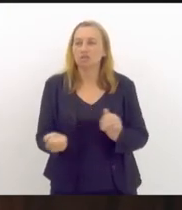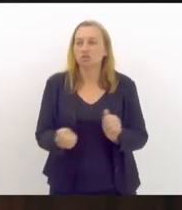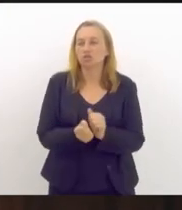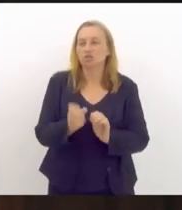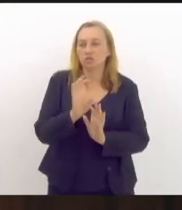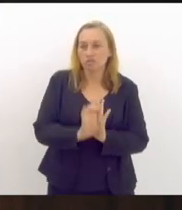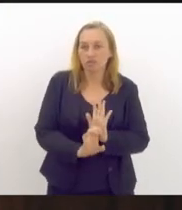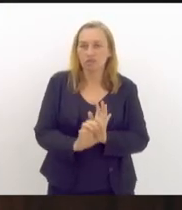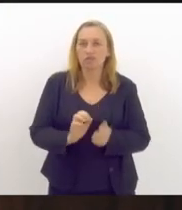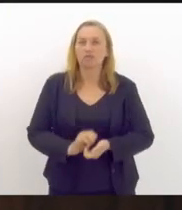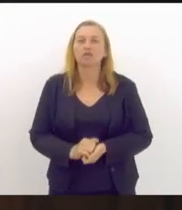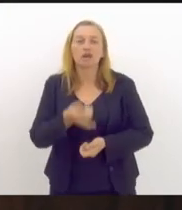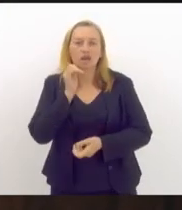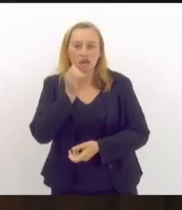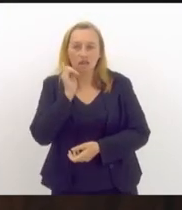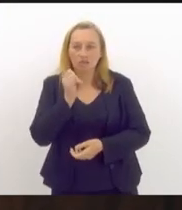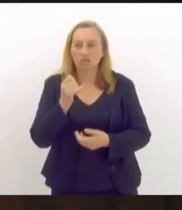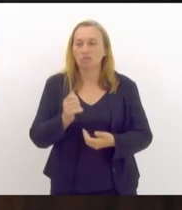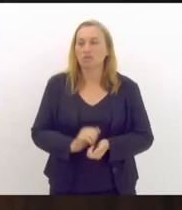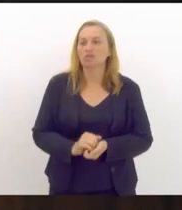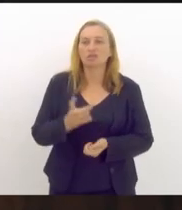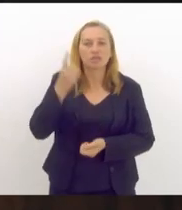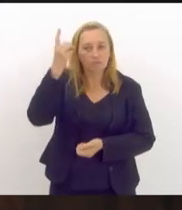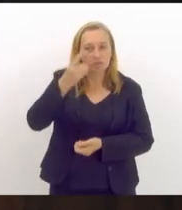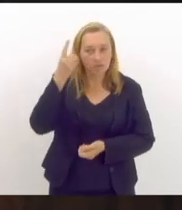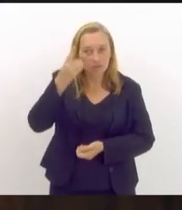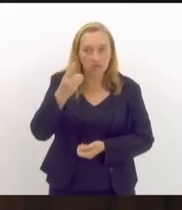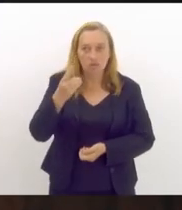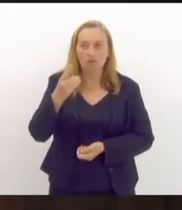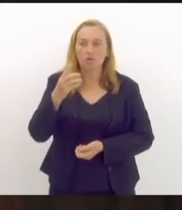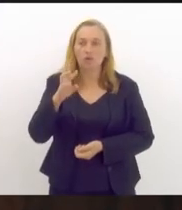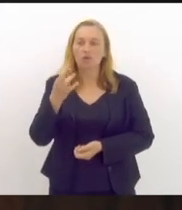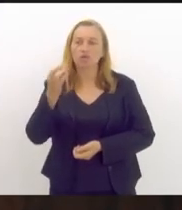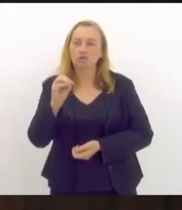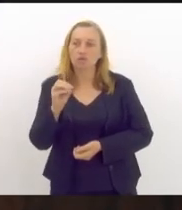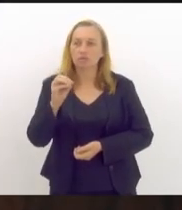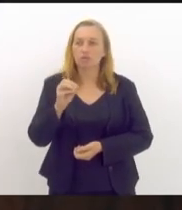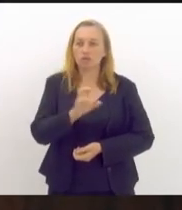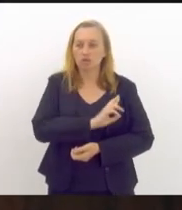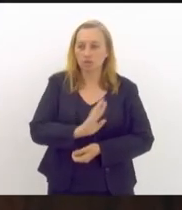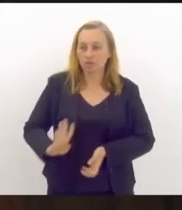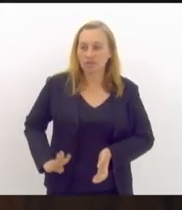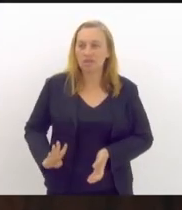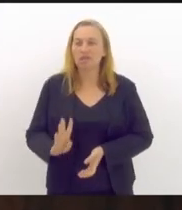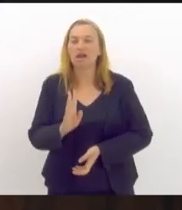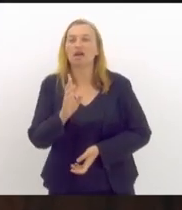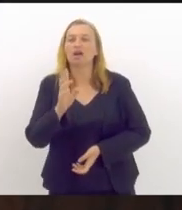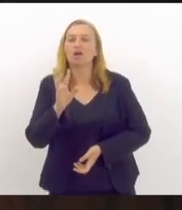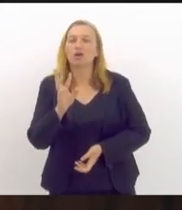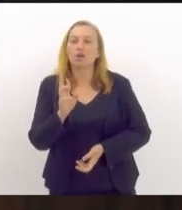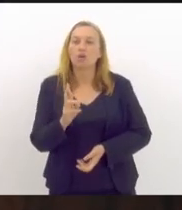emenda relatores Deputado Rodrigo Bacelar Daniel liberou Rubens